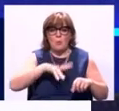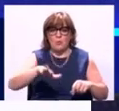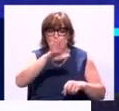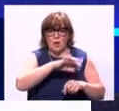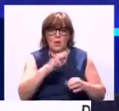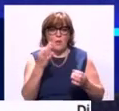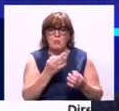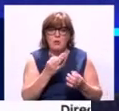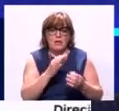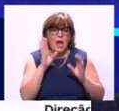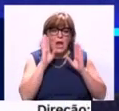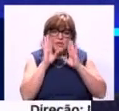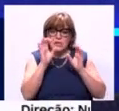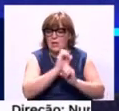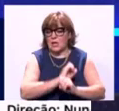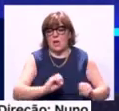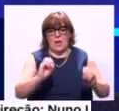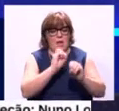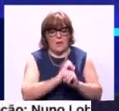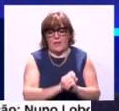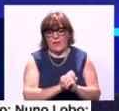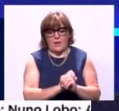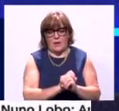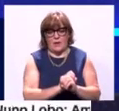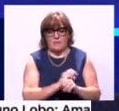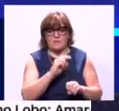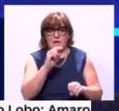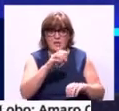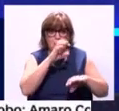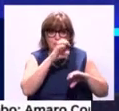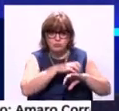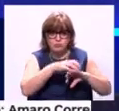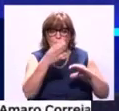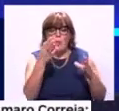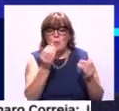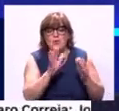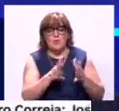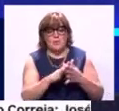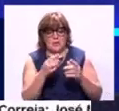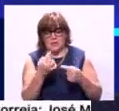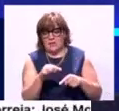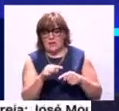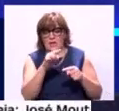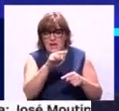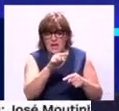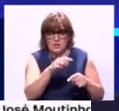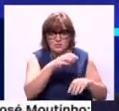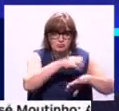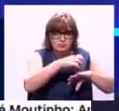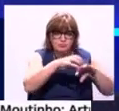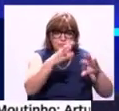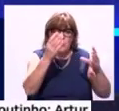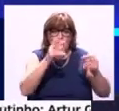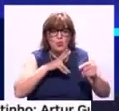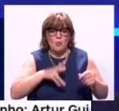E o Porto não tem essa atenção. Essas filiais, há muitos mecanismos para que essas